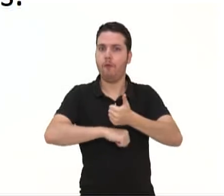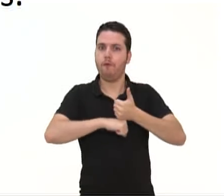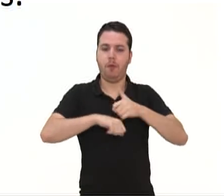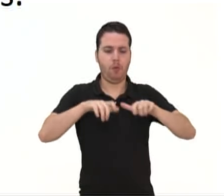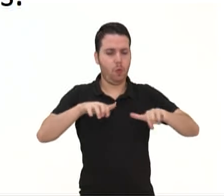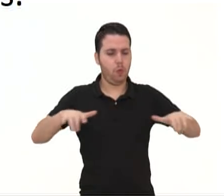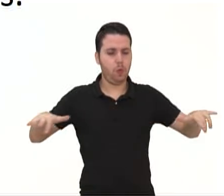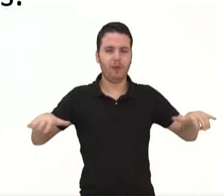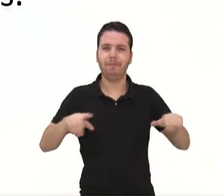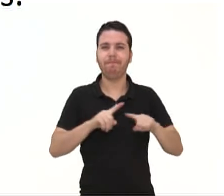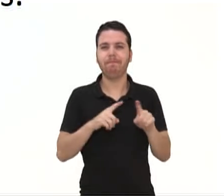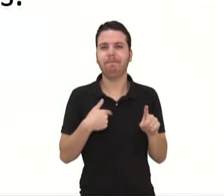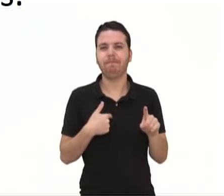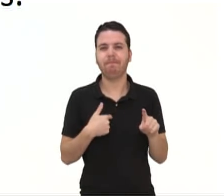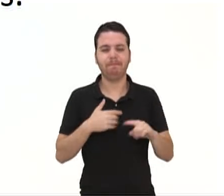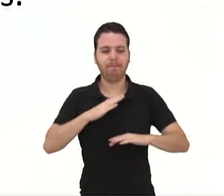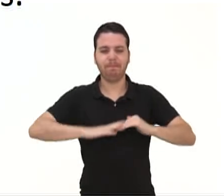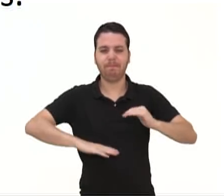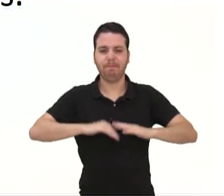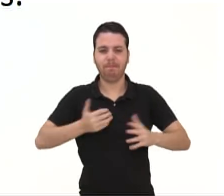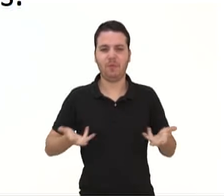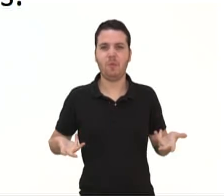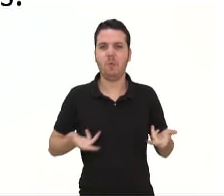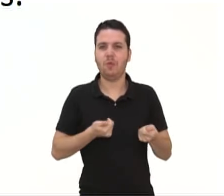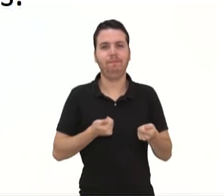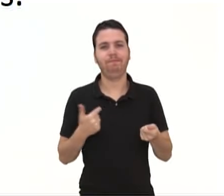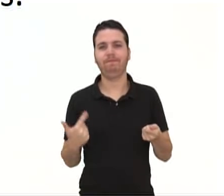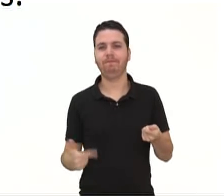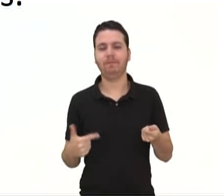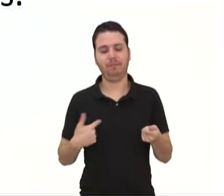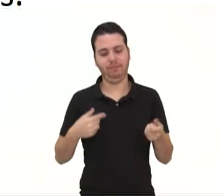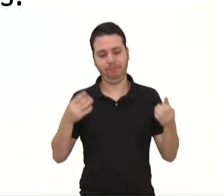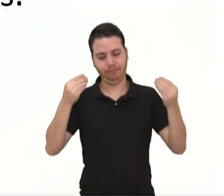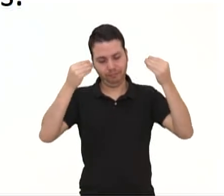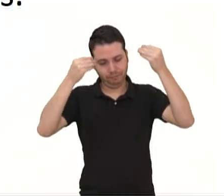tinha talento. Desisti.